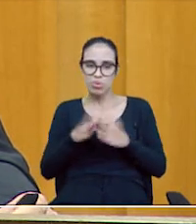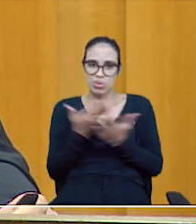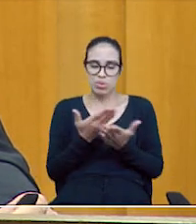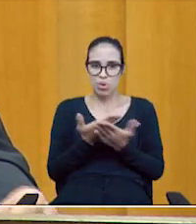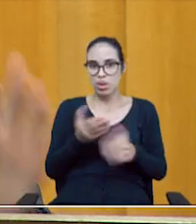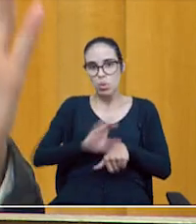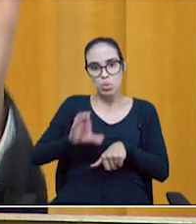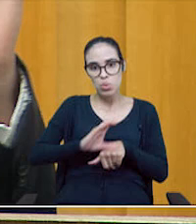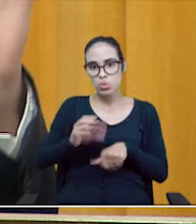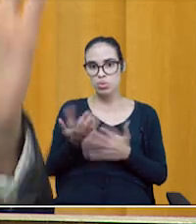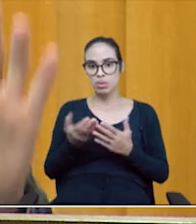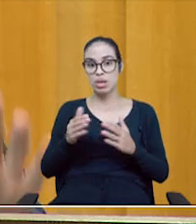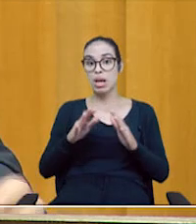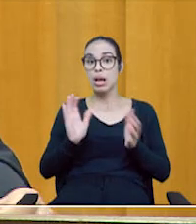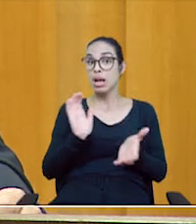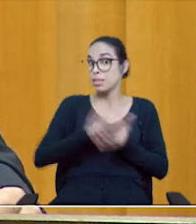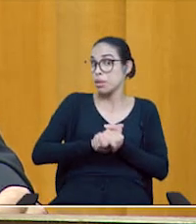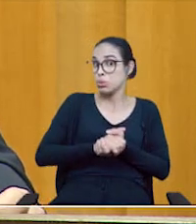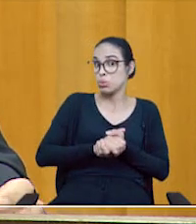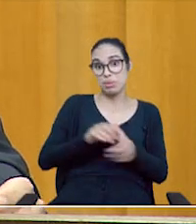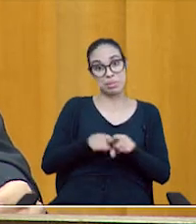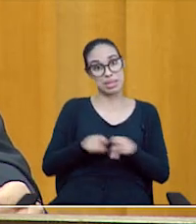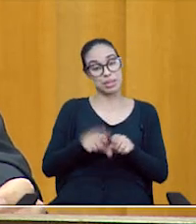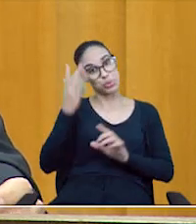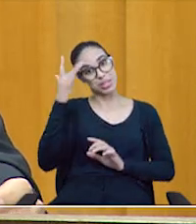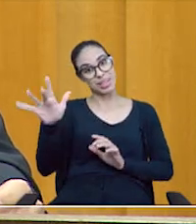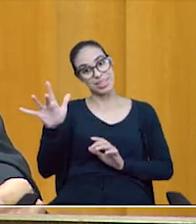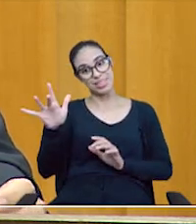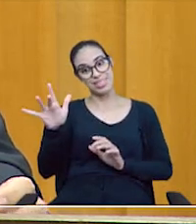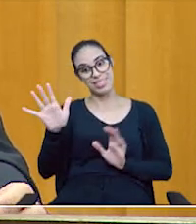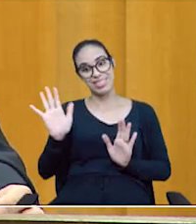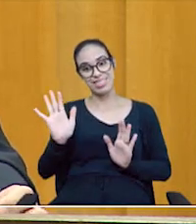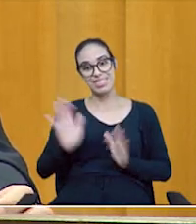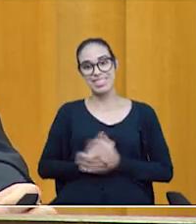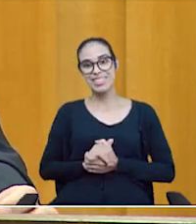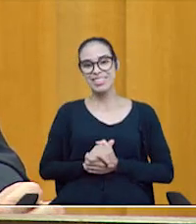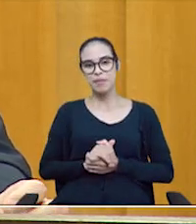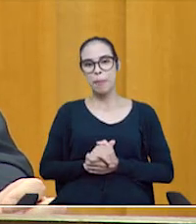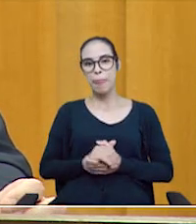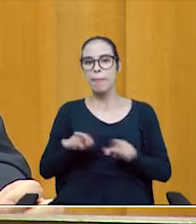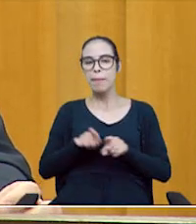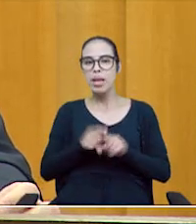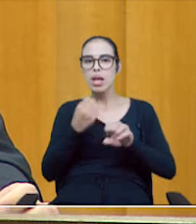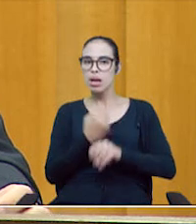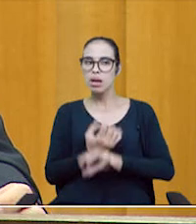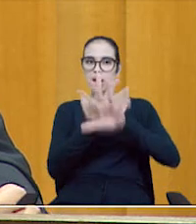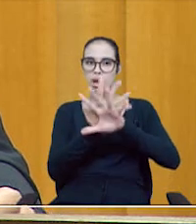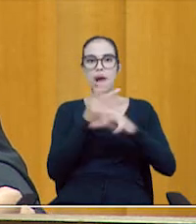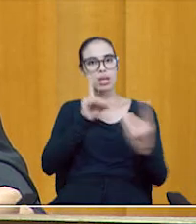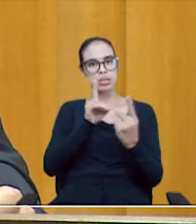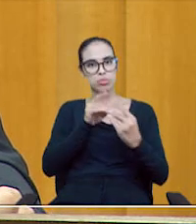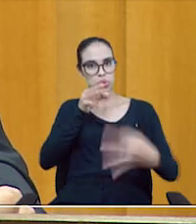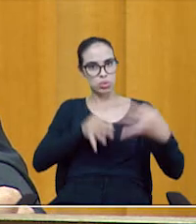casamentos híbridos, não sei, estou ousando, audiências telepresenciais, audiências híbridas, a